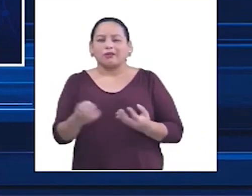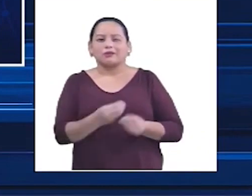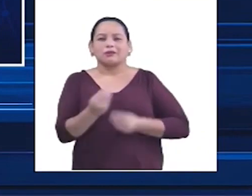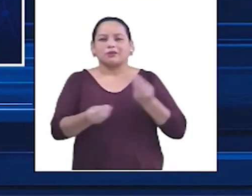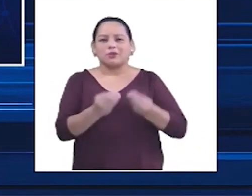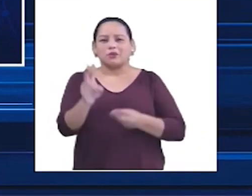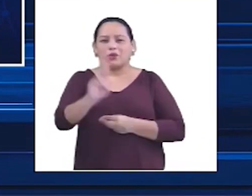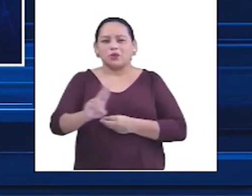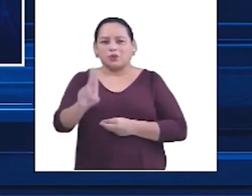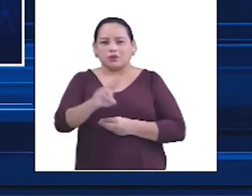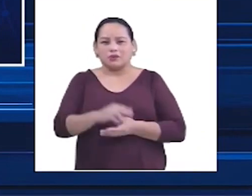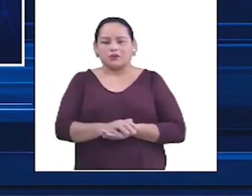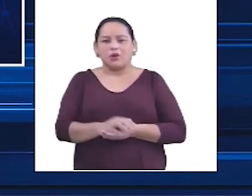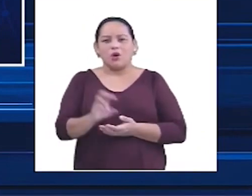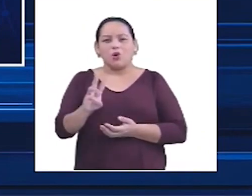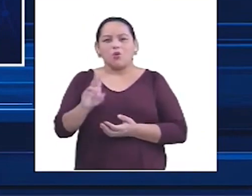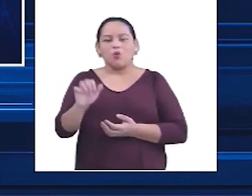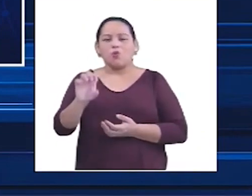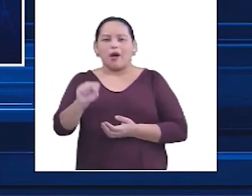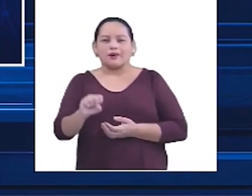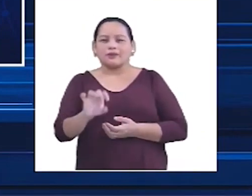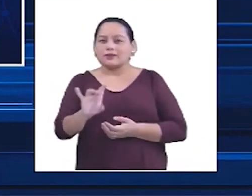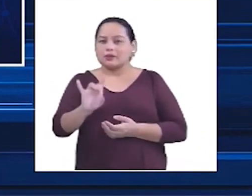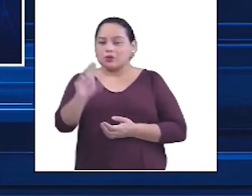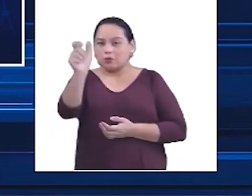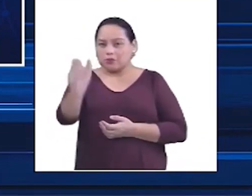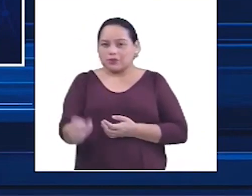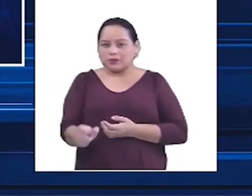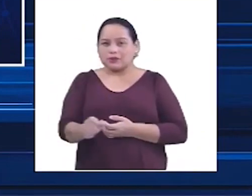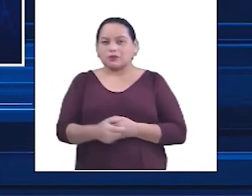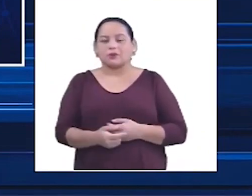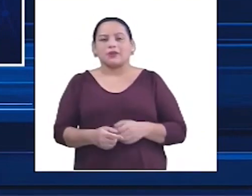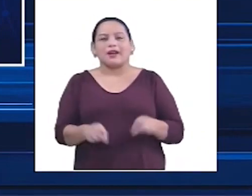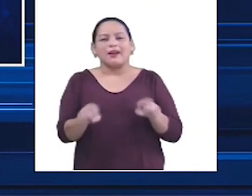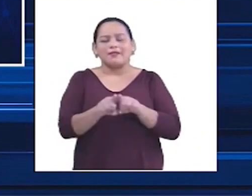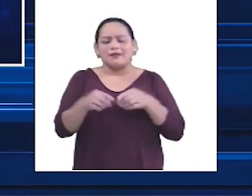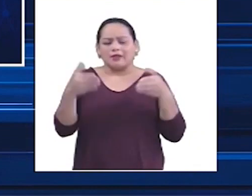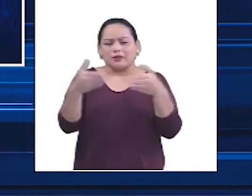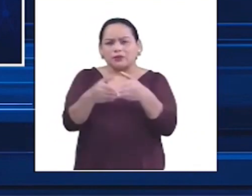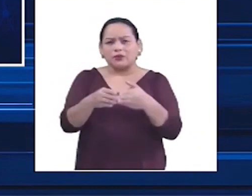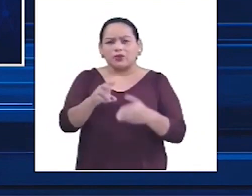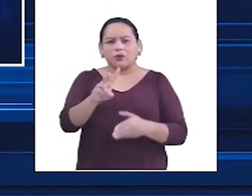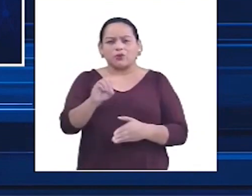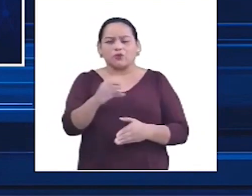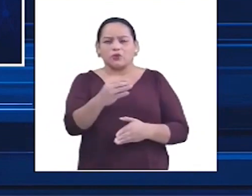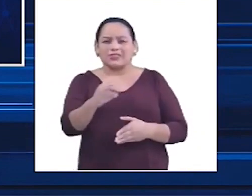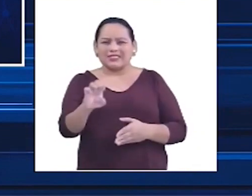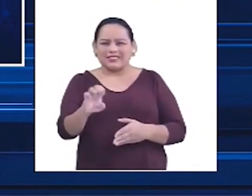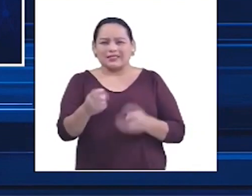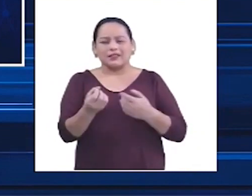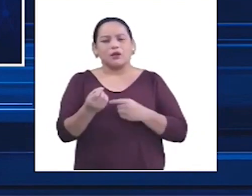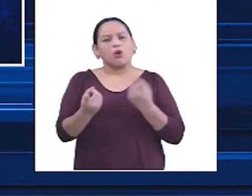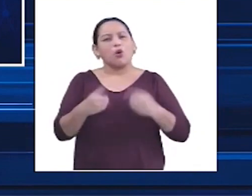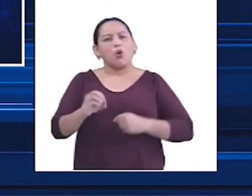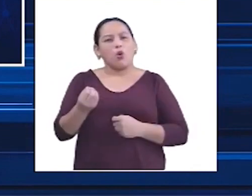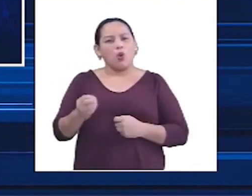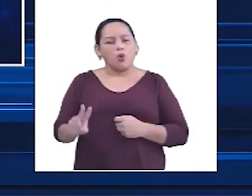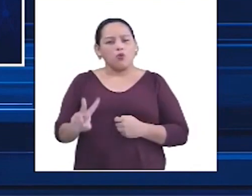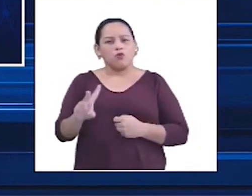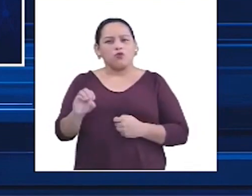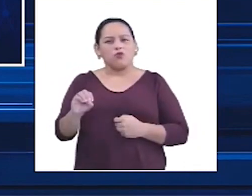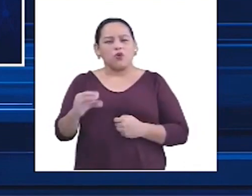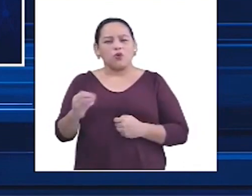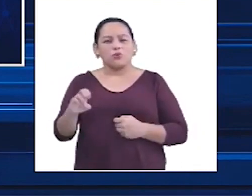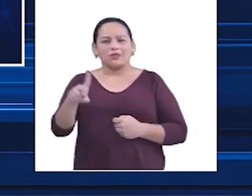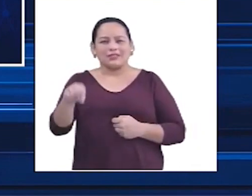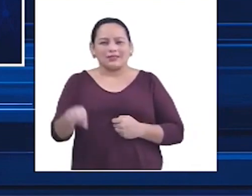eu utilizo o was. Só tem uma mudança com relação ao você e vocês, já que em língua inglesa o you pode ser